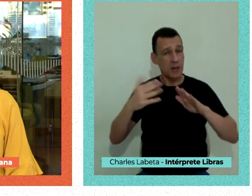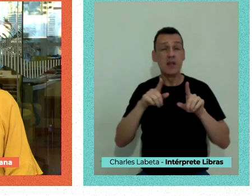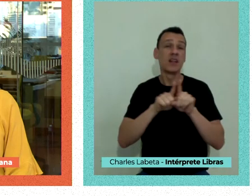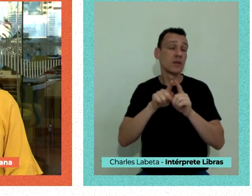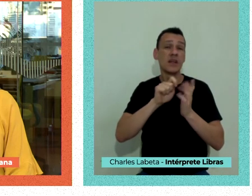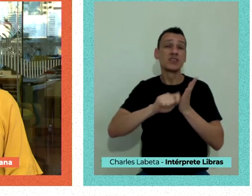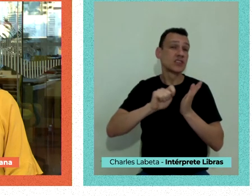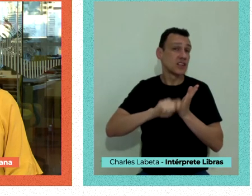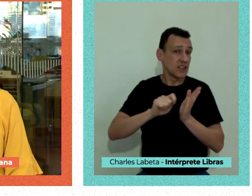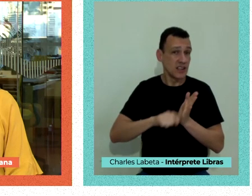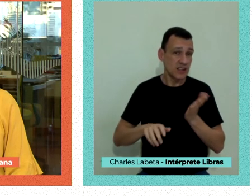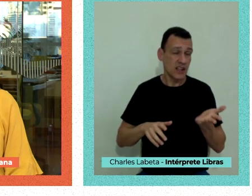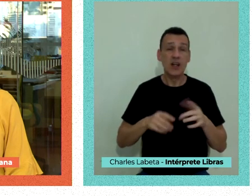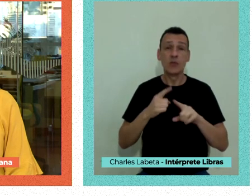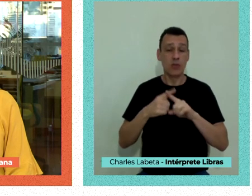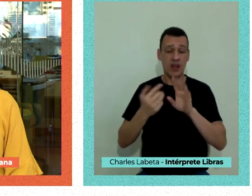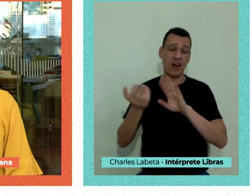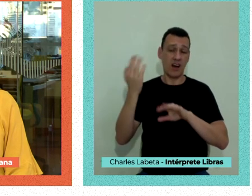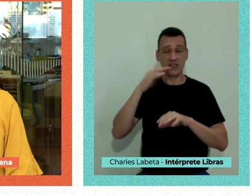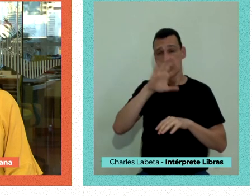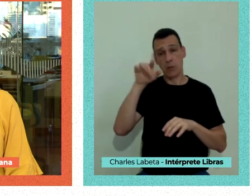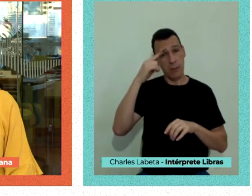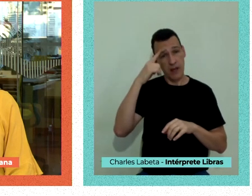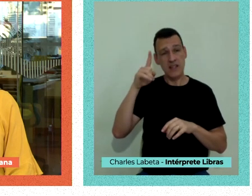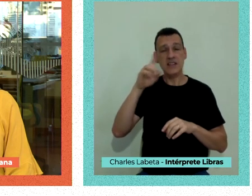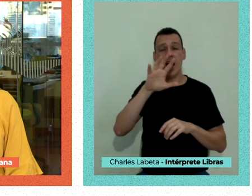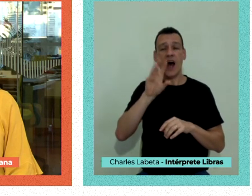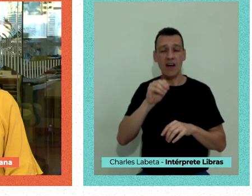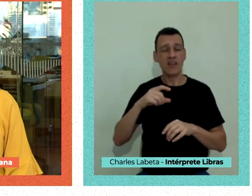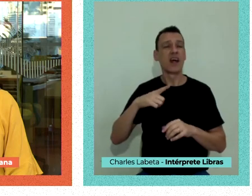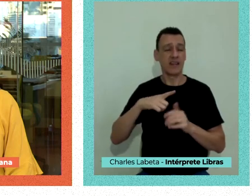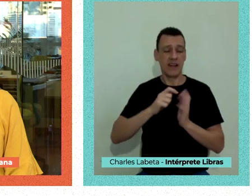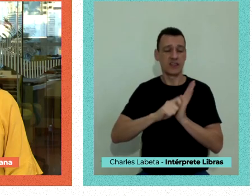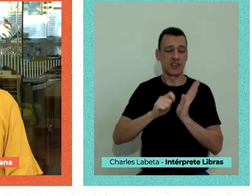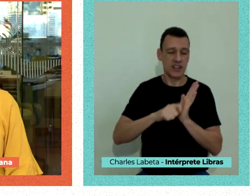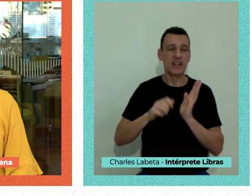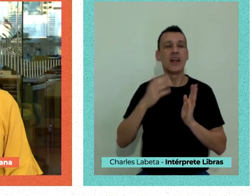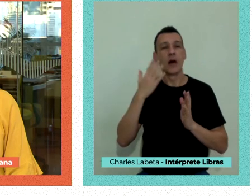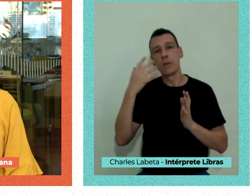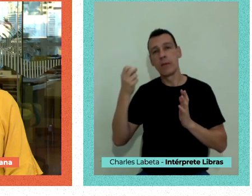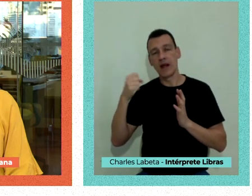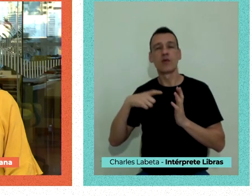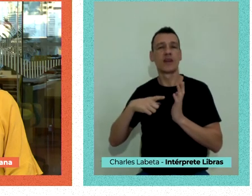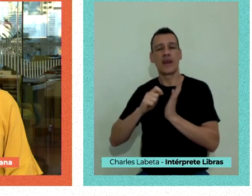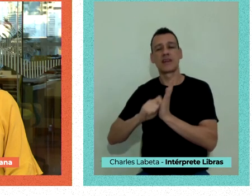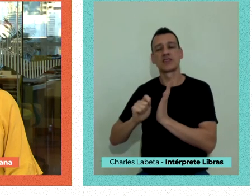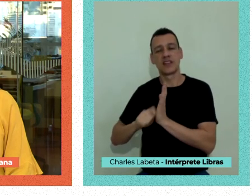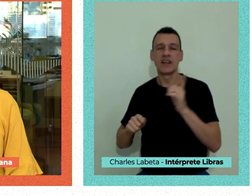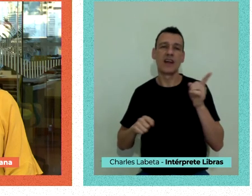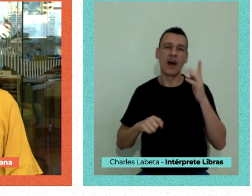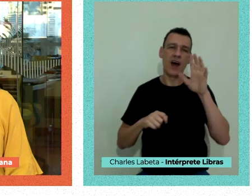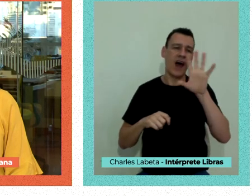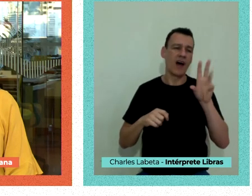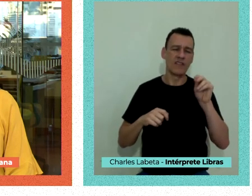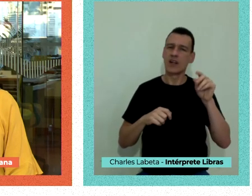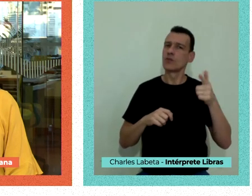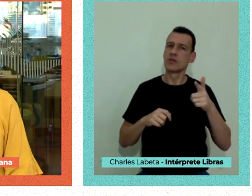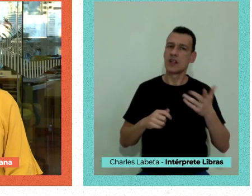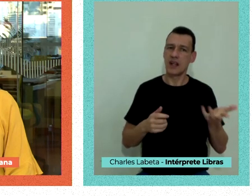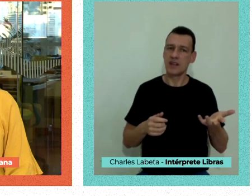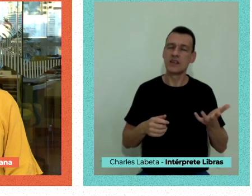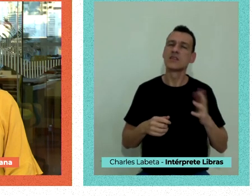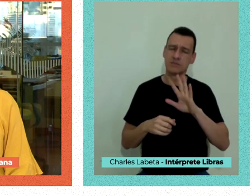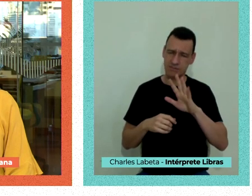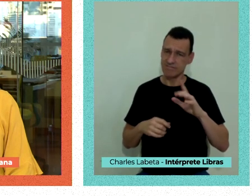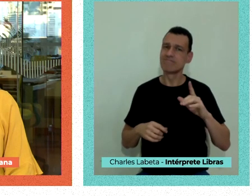falou que os povos africanos não tinham escrita, e os povos bantos, de alguma forma, eles têm a possibilidade de trazer para nós,